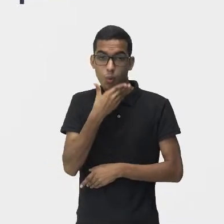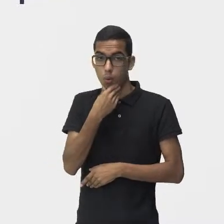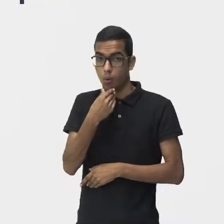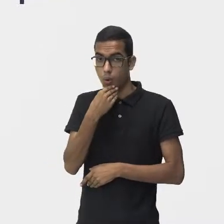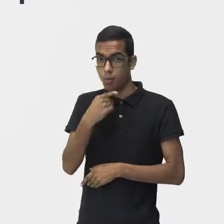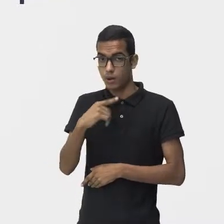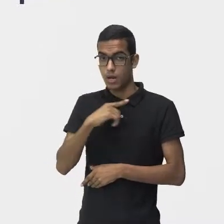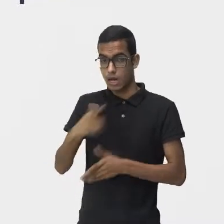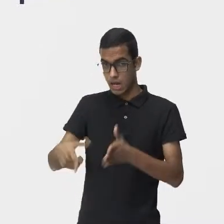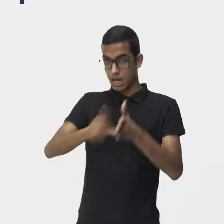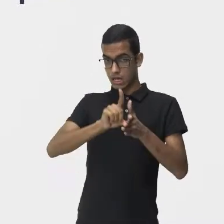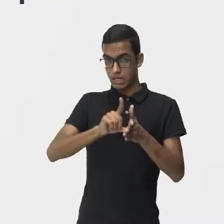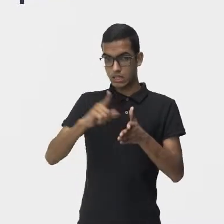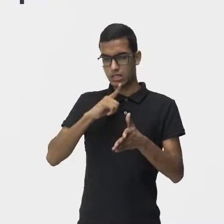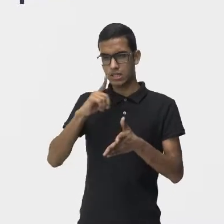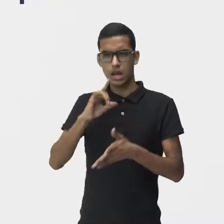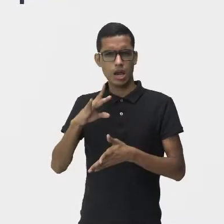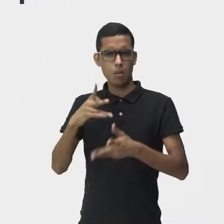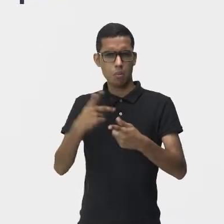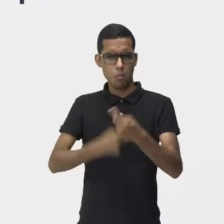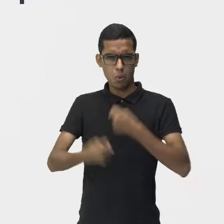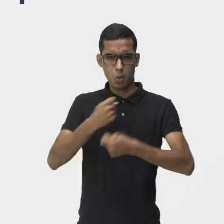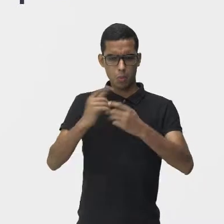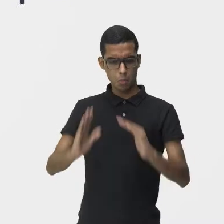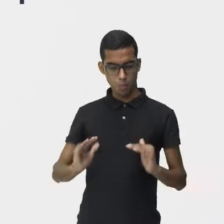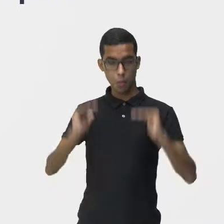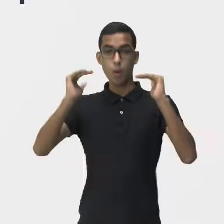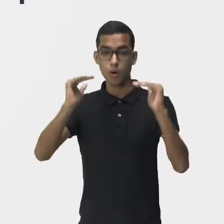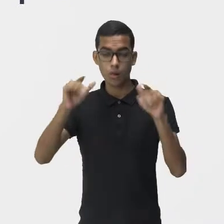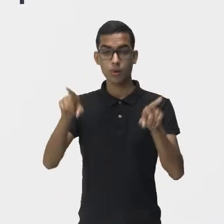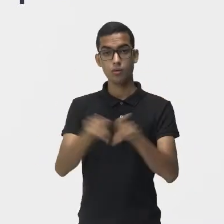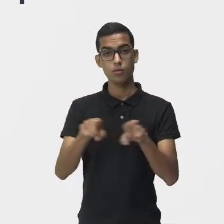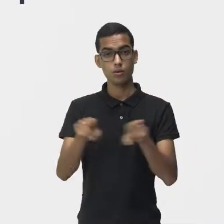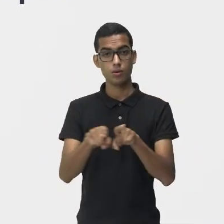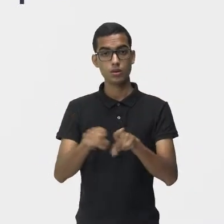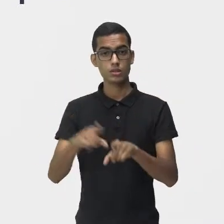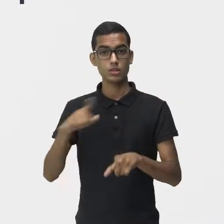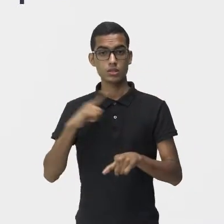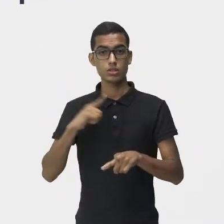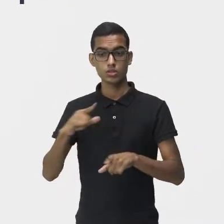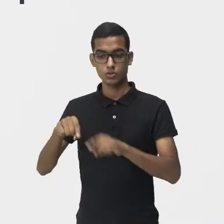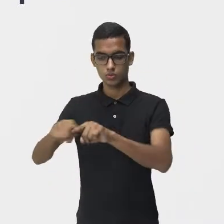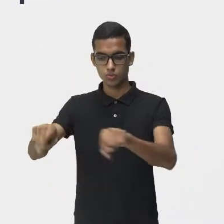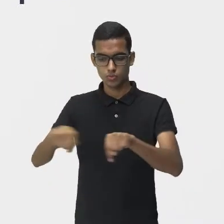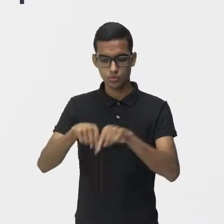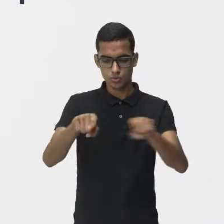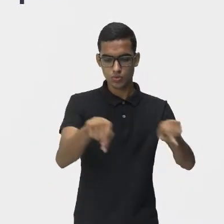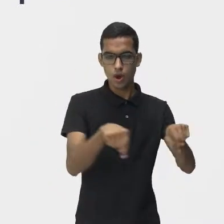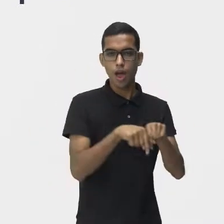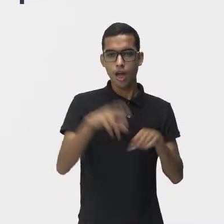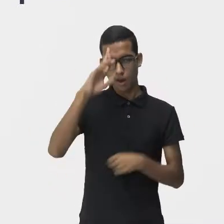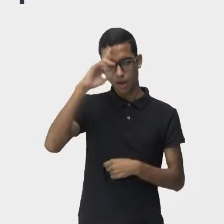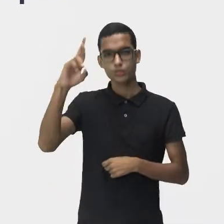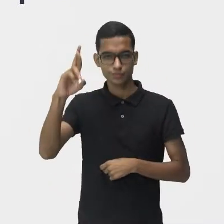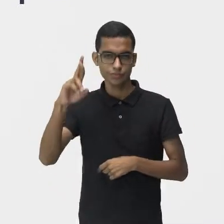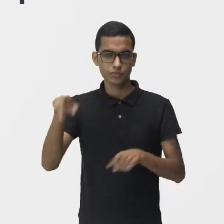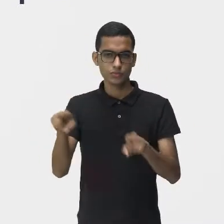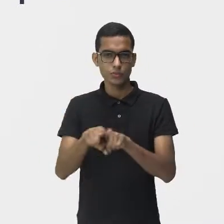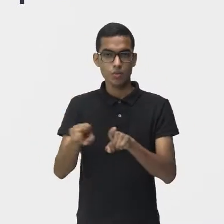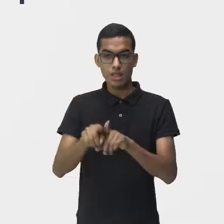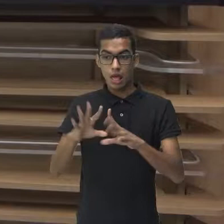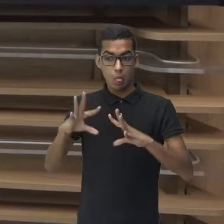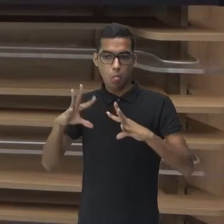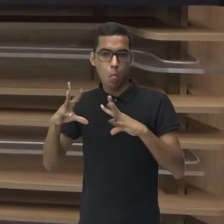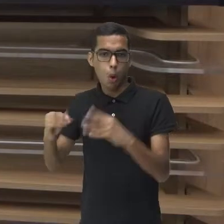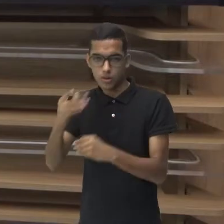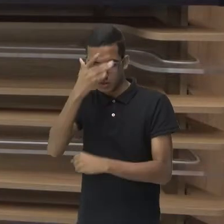tinham determinado poder econômico, aqueles que tinham terras, nem todos poderiam participar dessas